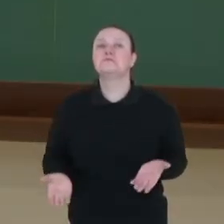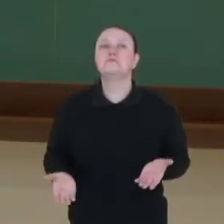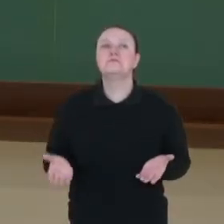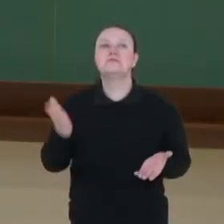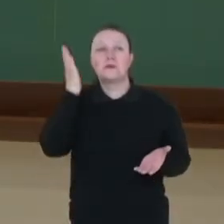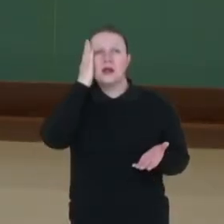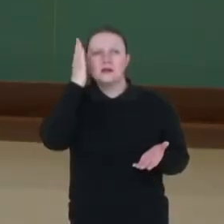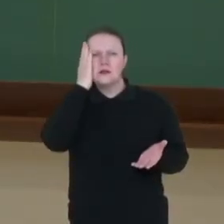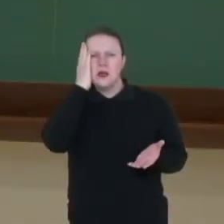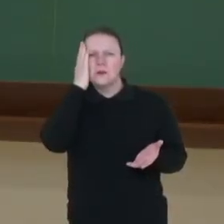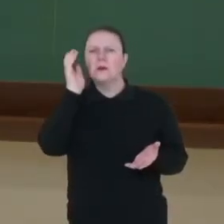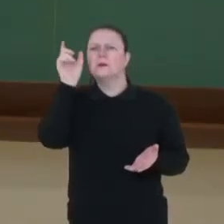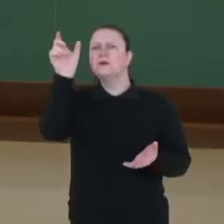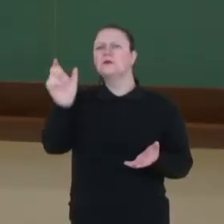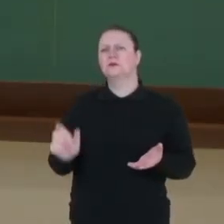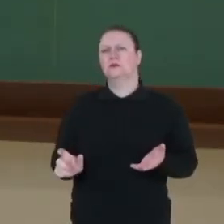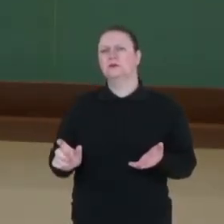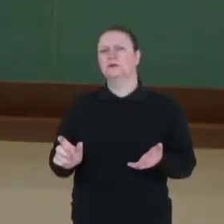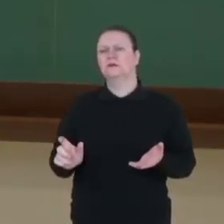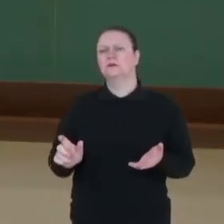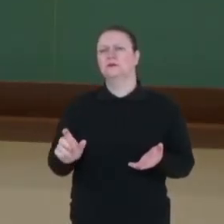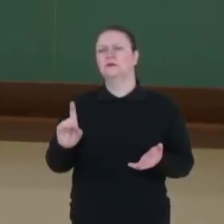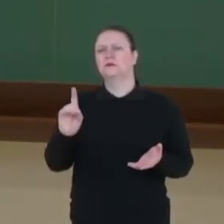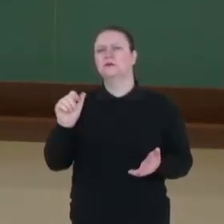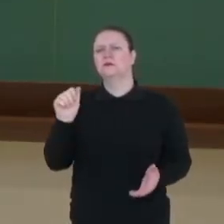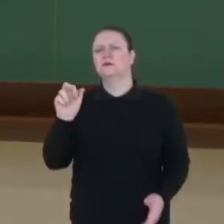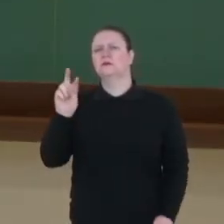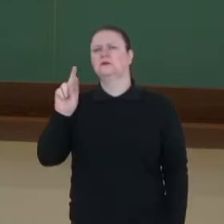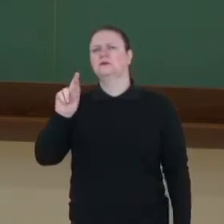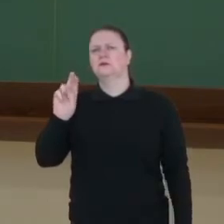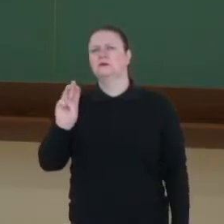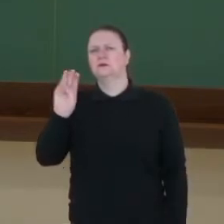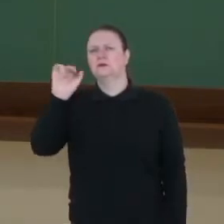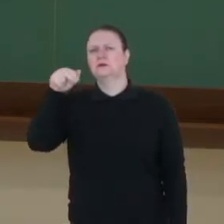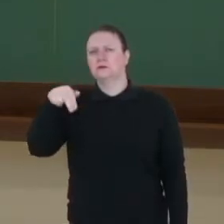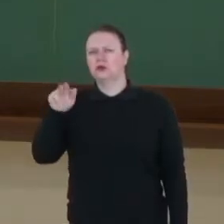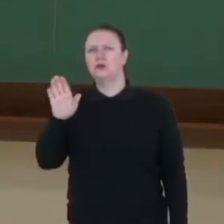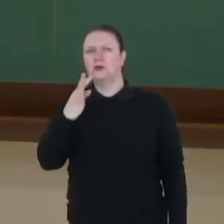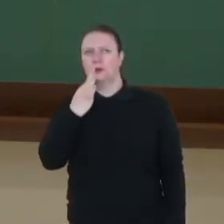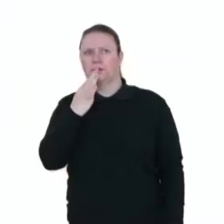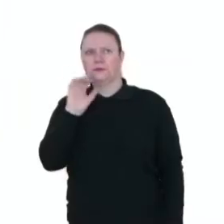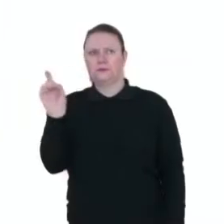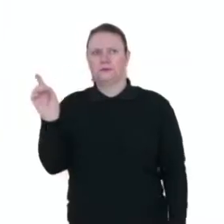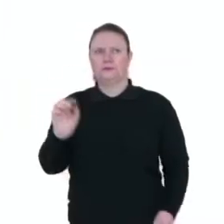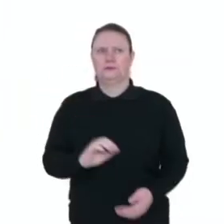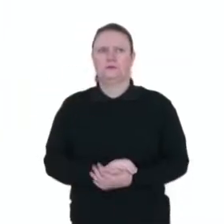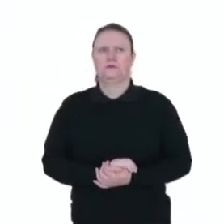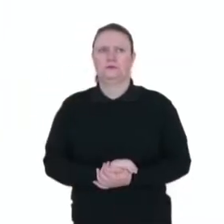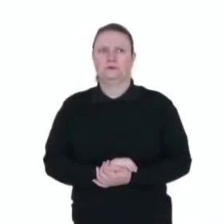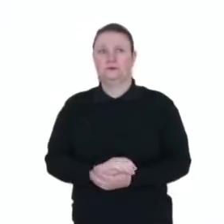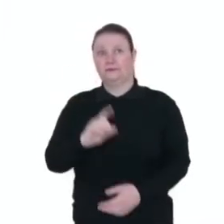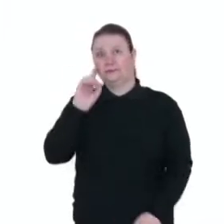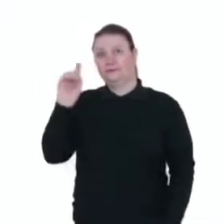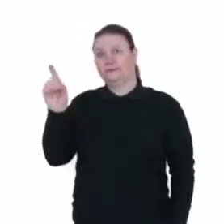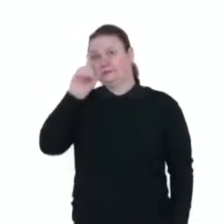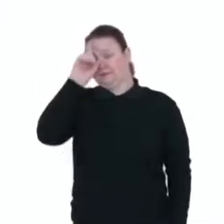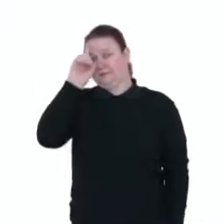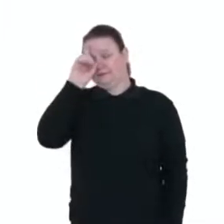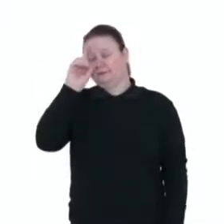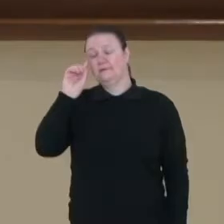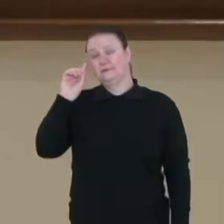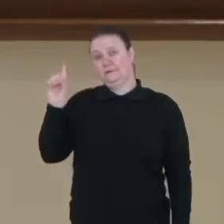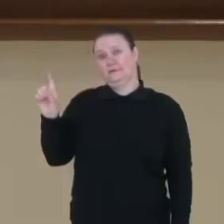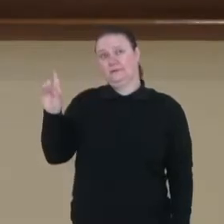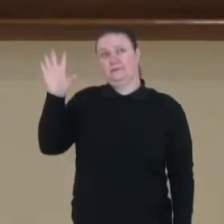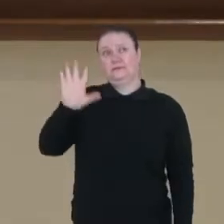sabe quem foi o Charles Darwin? Já ouviu falar sobre ele? Bom, aqui a gente já tem uma imagem do